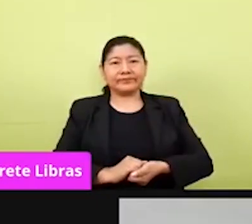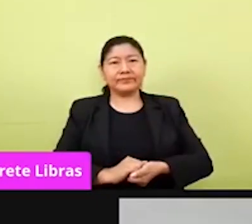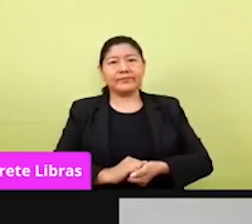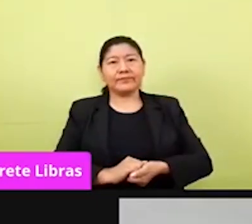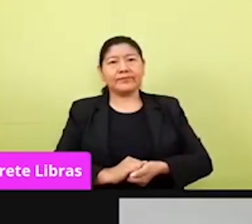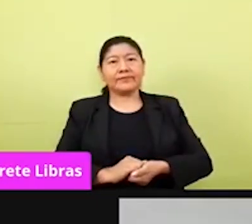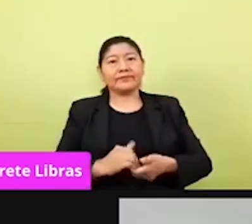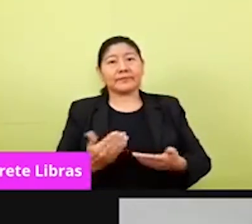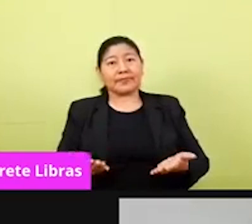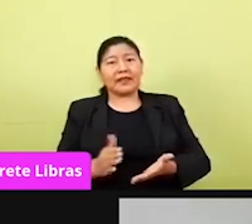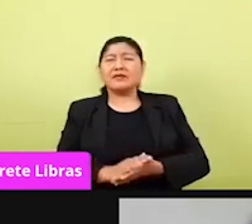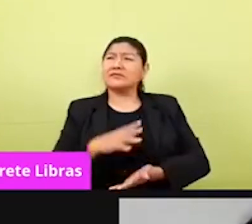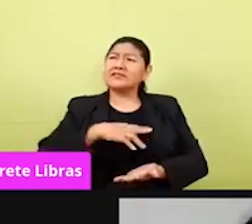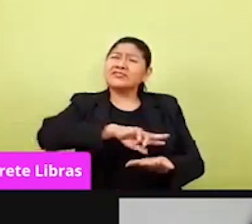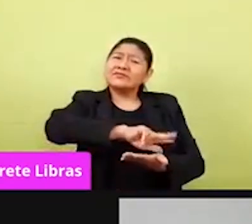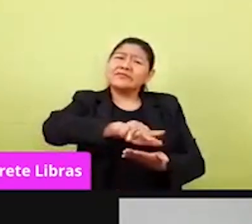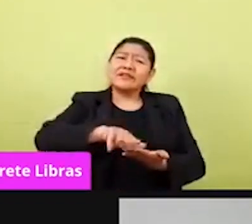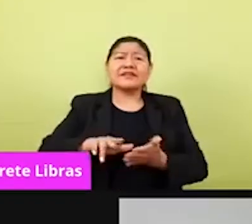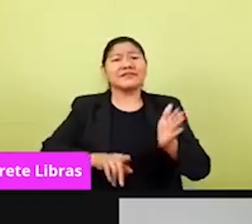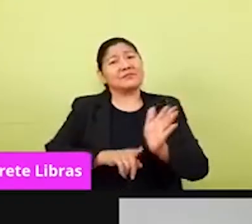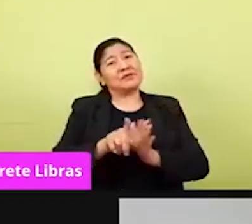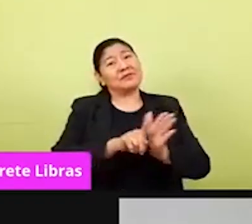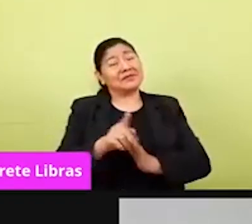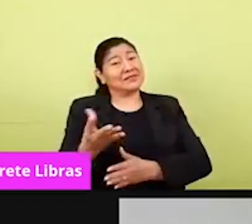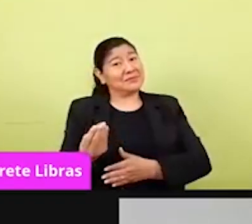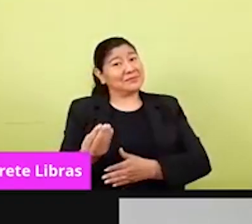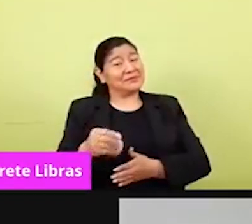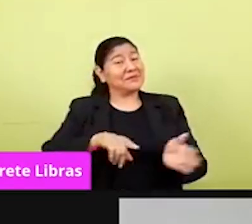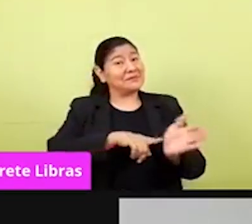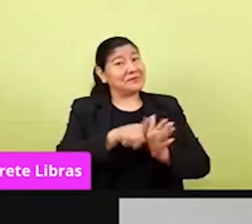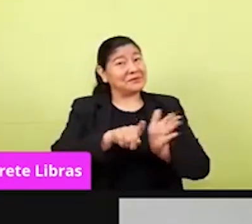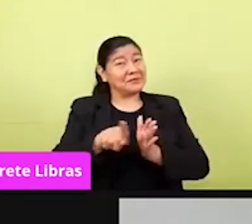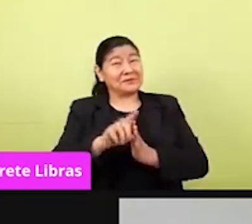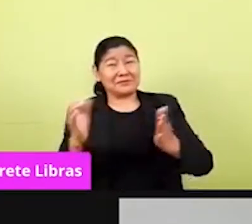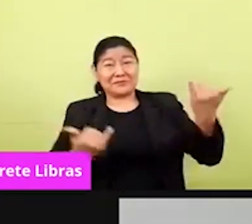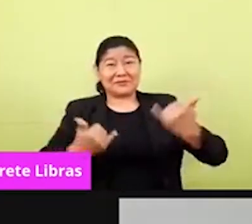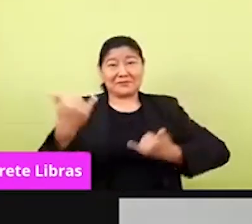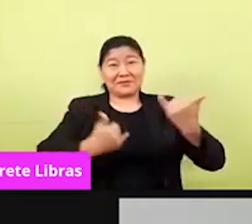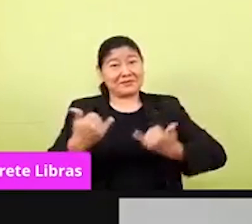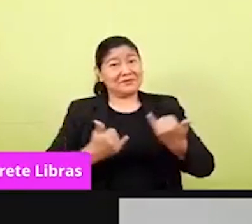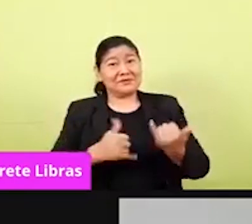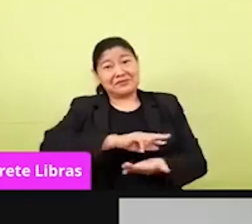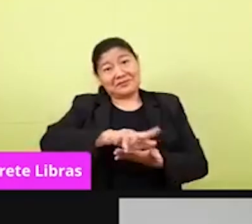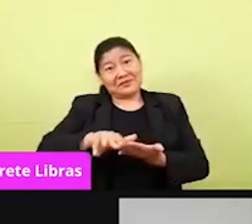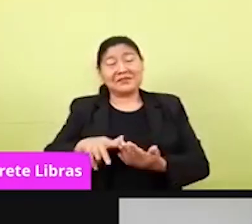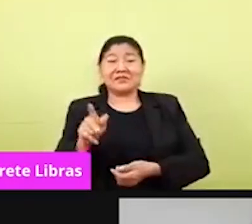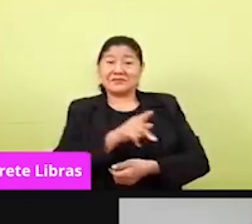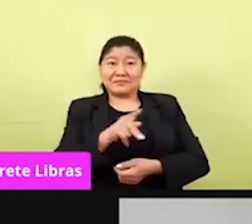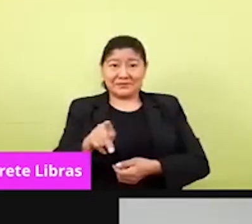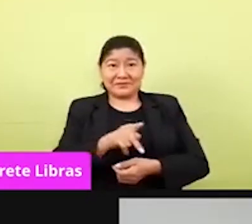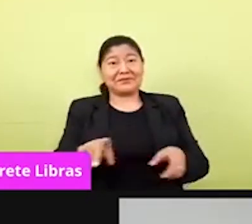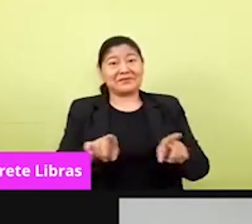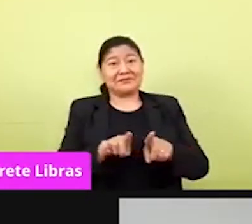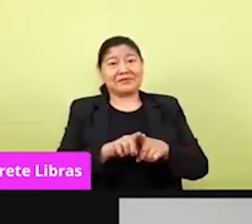Bom, teria várias e várias perguntas, eu anotei várias explanações aí de várias professoras, né, agradeço desde já